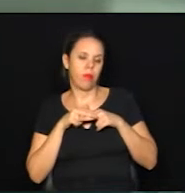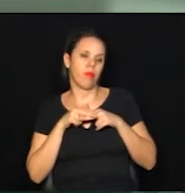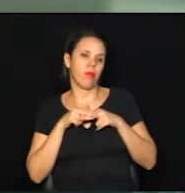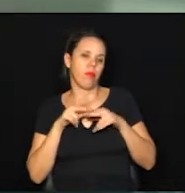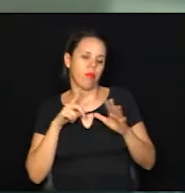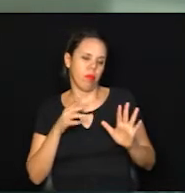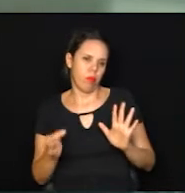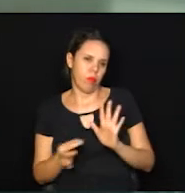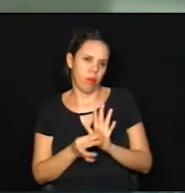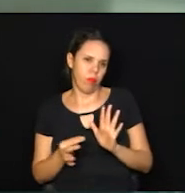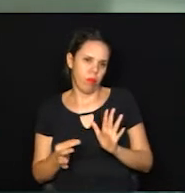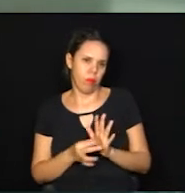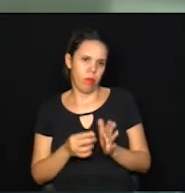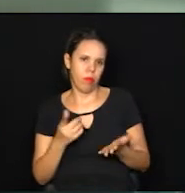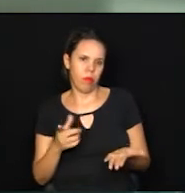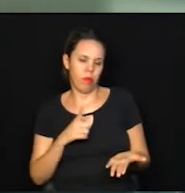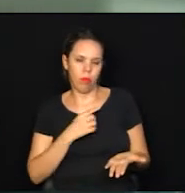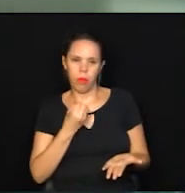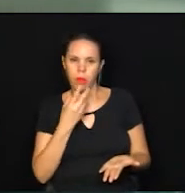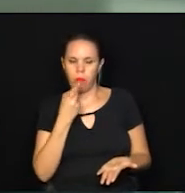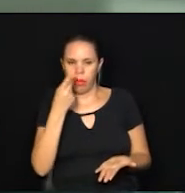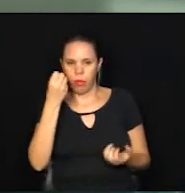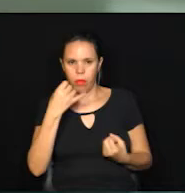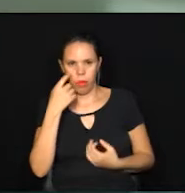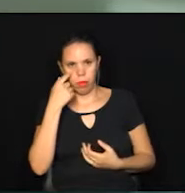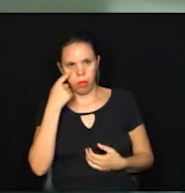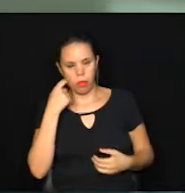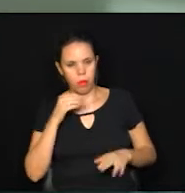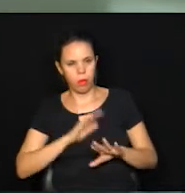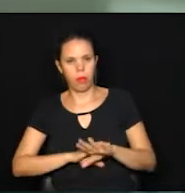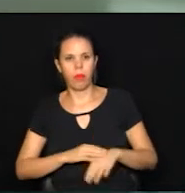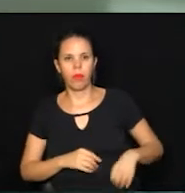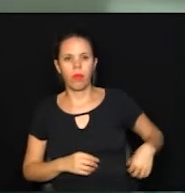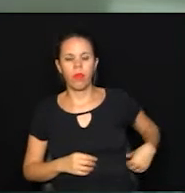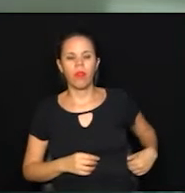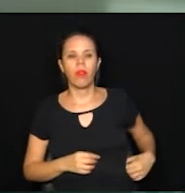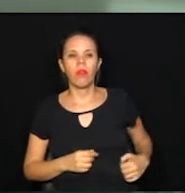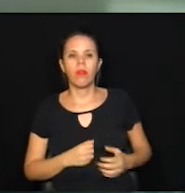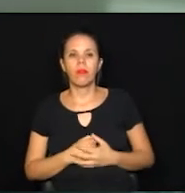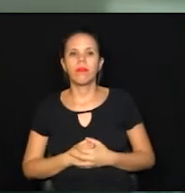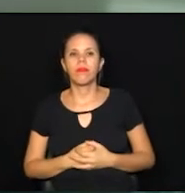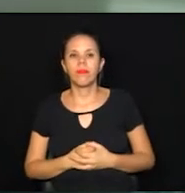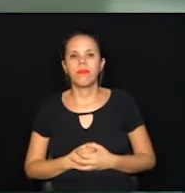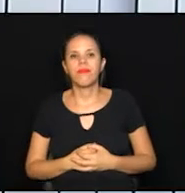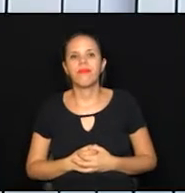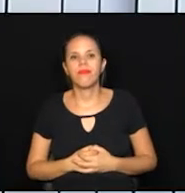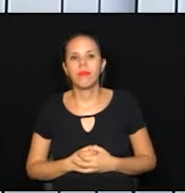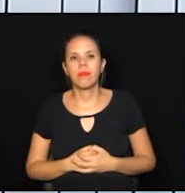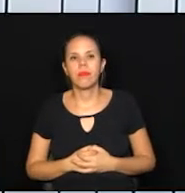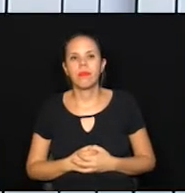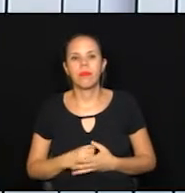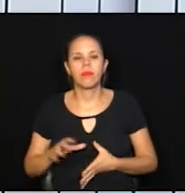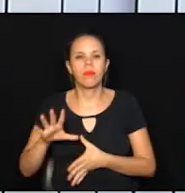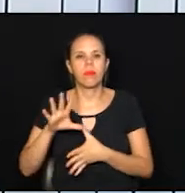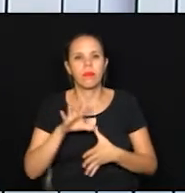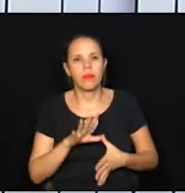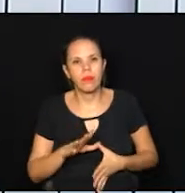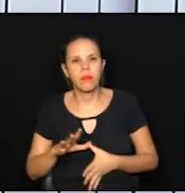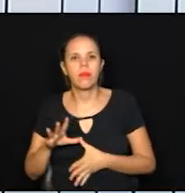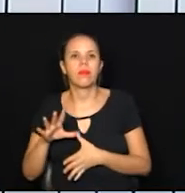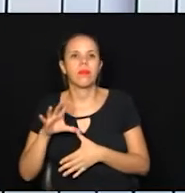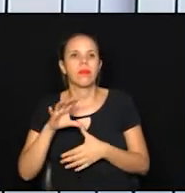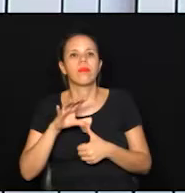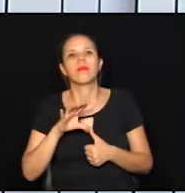posicionamento ao qual você muito bem denominou de ideológico. Na América do Sul, a cada